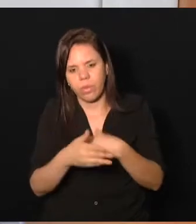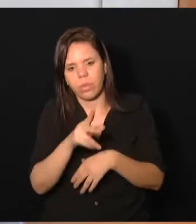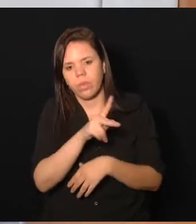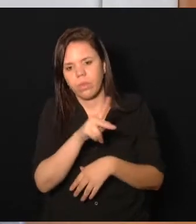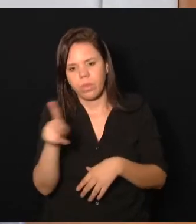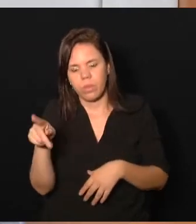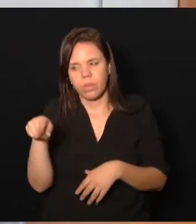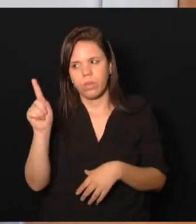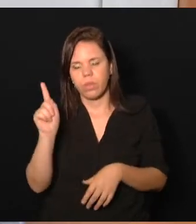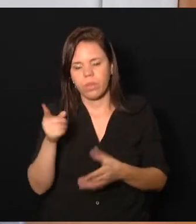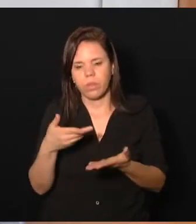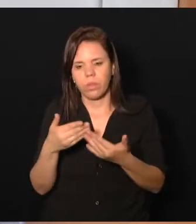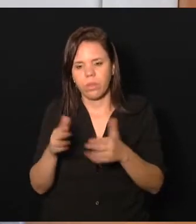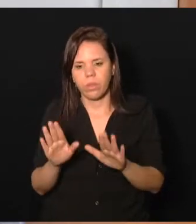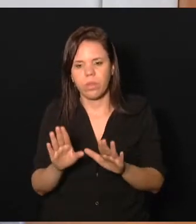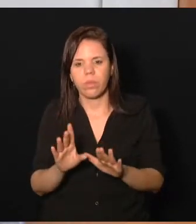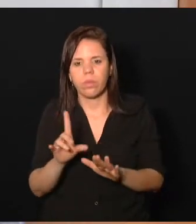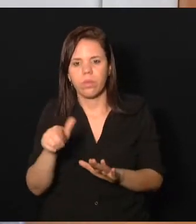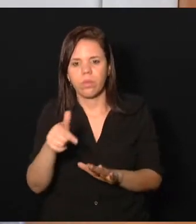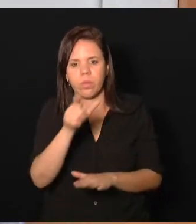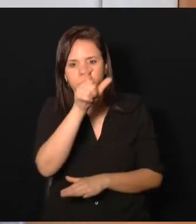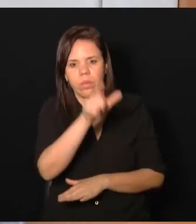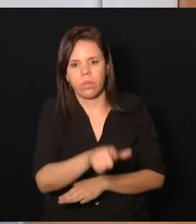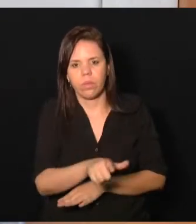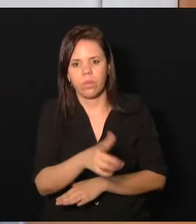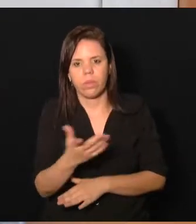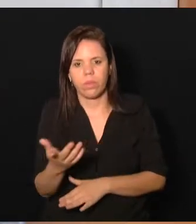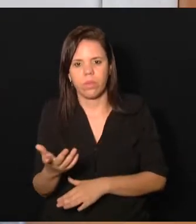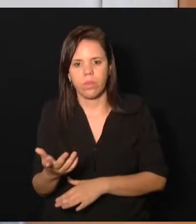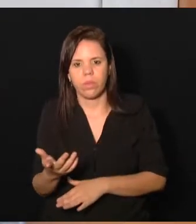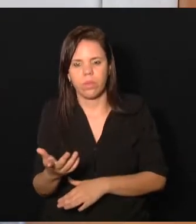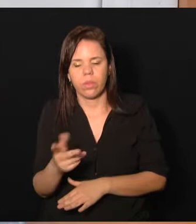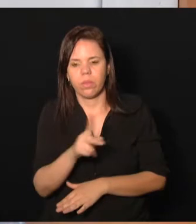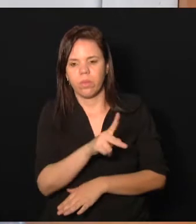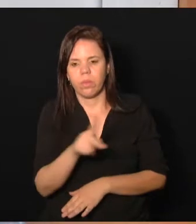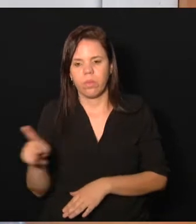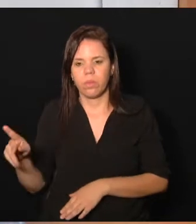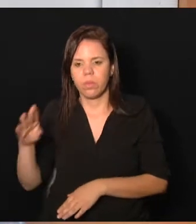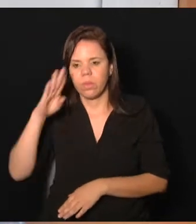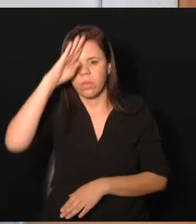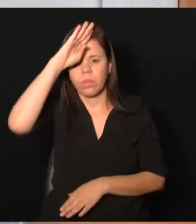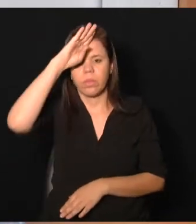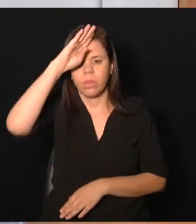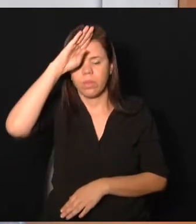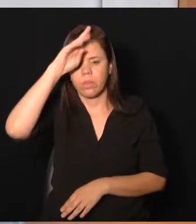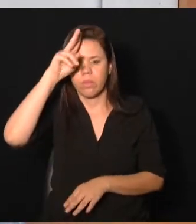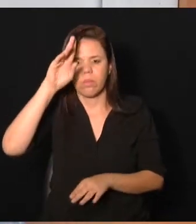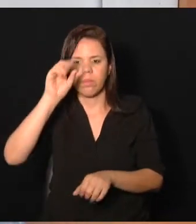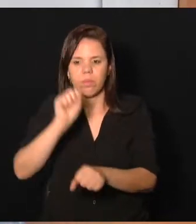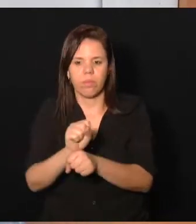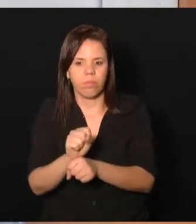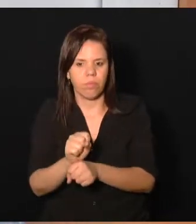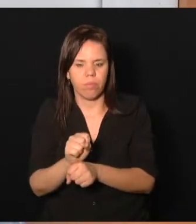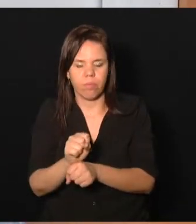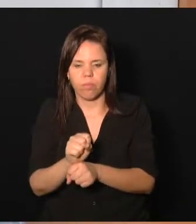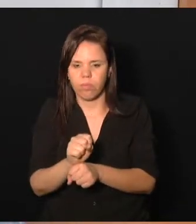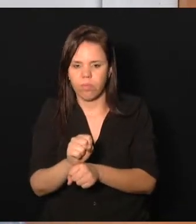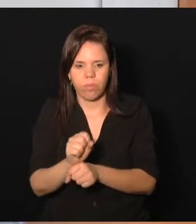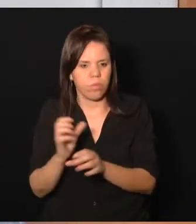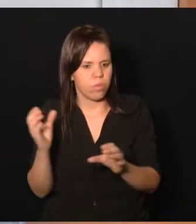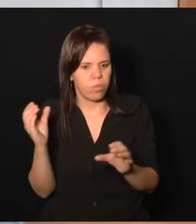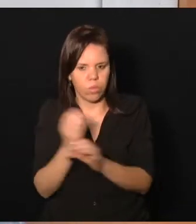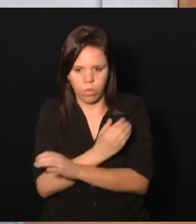presidencial. E o nosso estimado, ilustríssimo, excelentíssimo presidente da República vetou na integralidade o